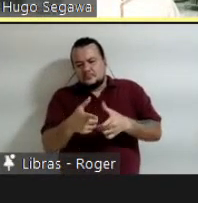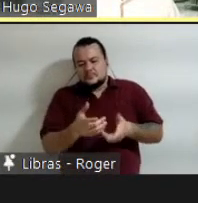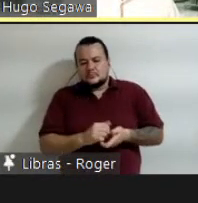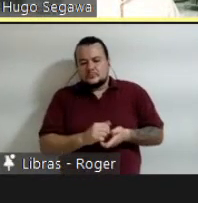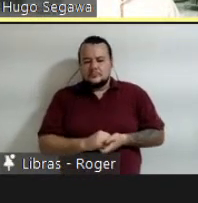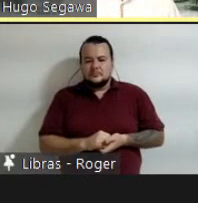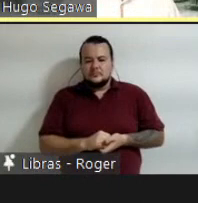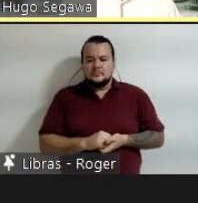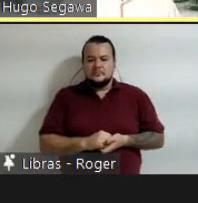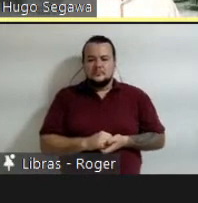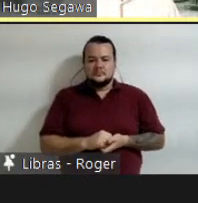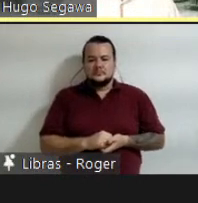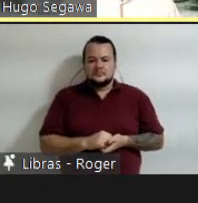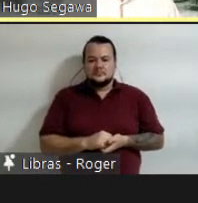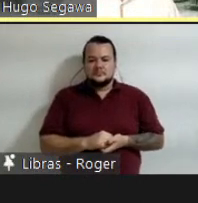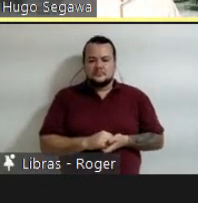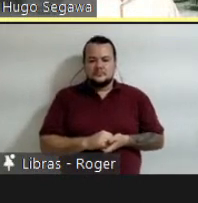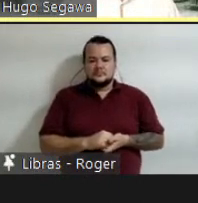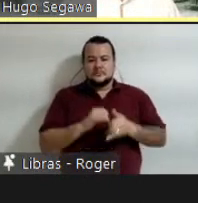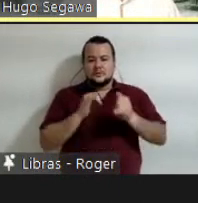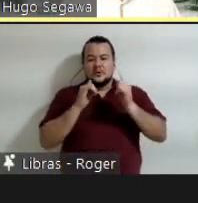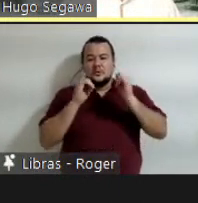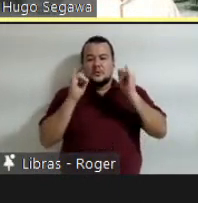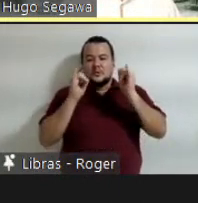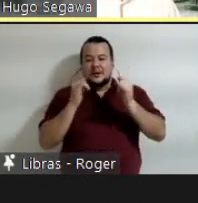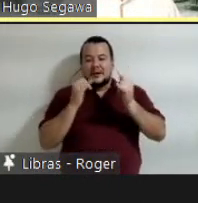uma imagem muito parecida com essa, né?